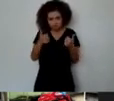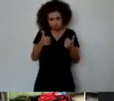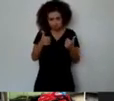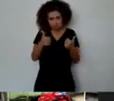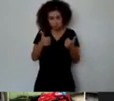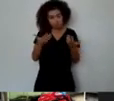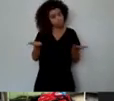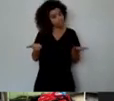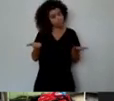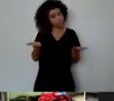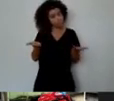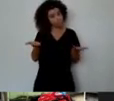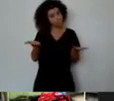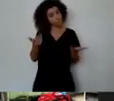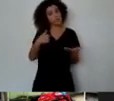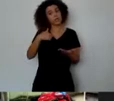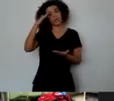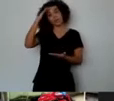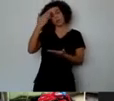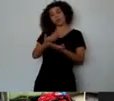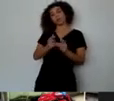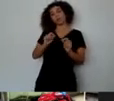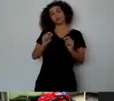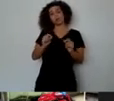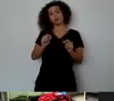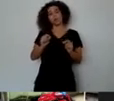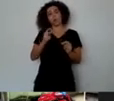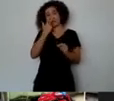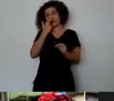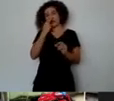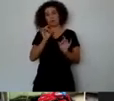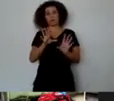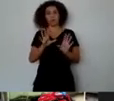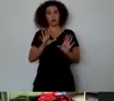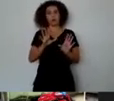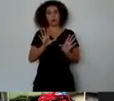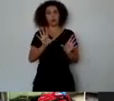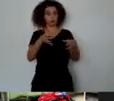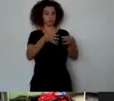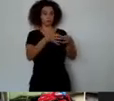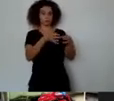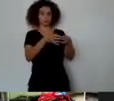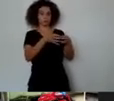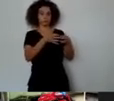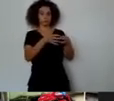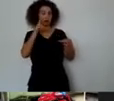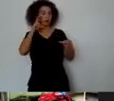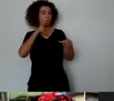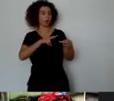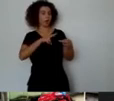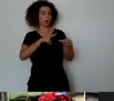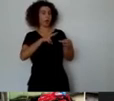Eu acredito que existe uma coisa imagética também, da imagem da comunidade negra. A gente vê muito